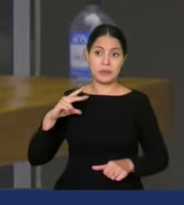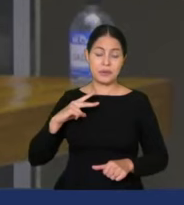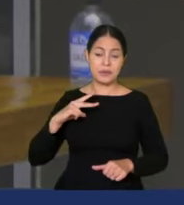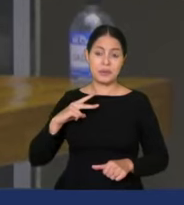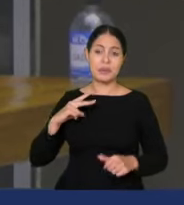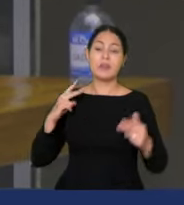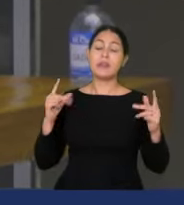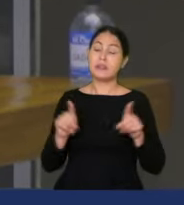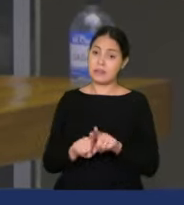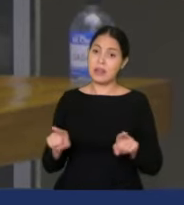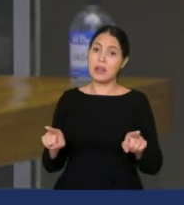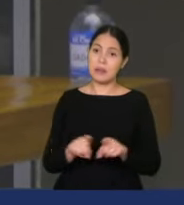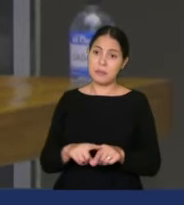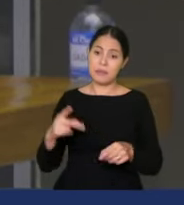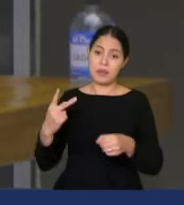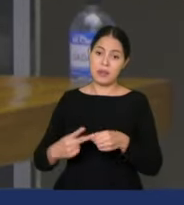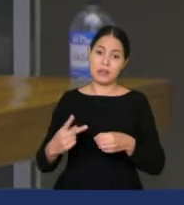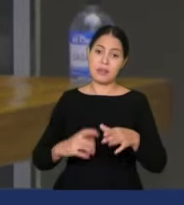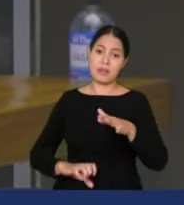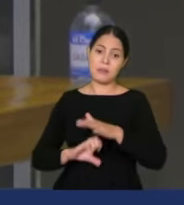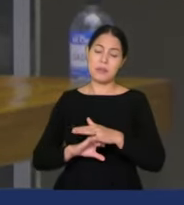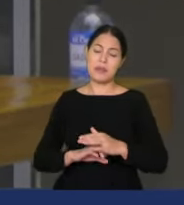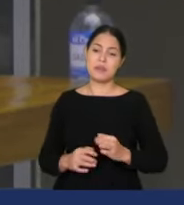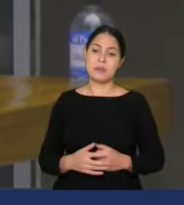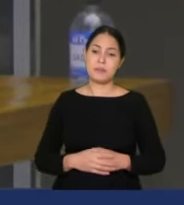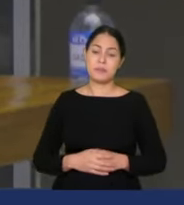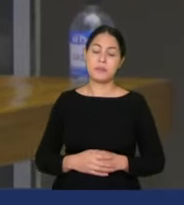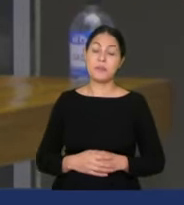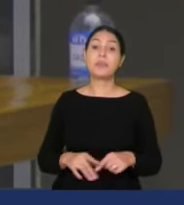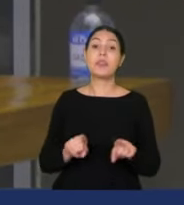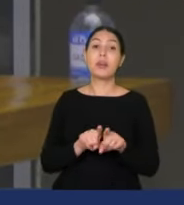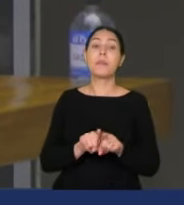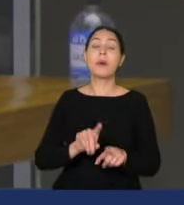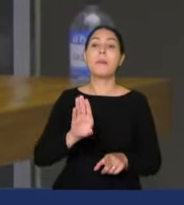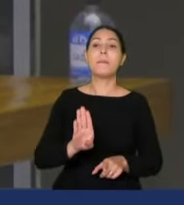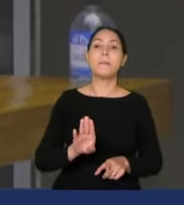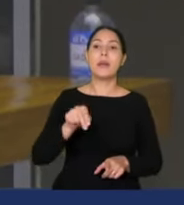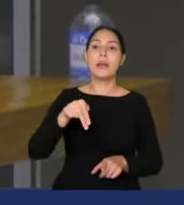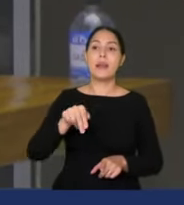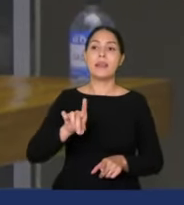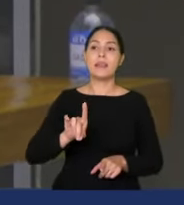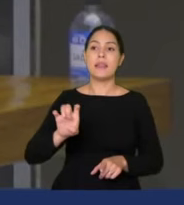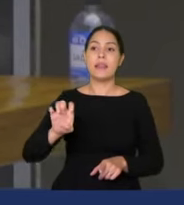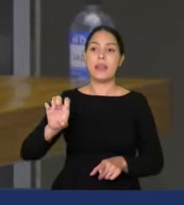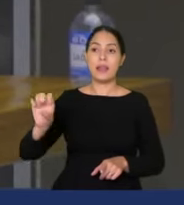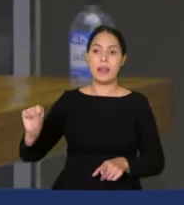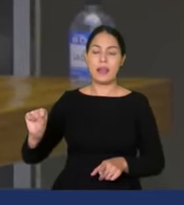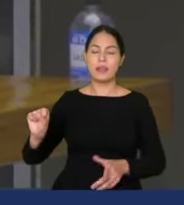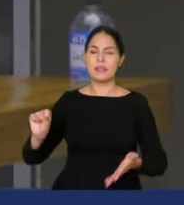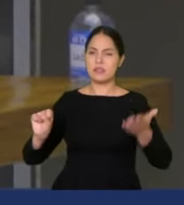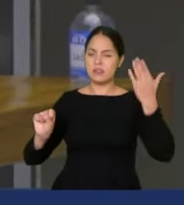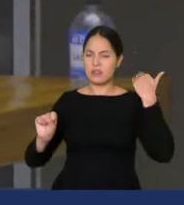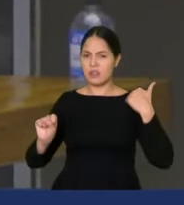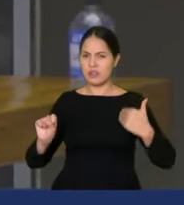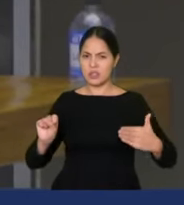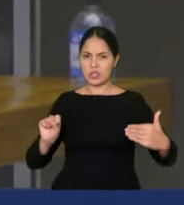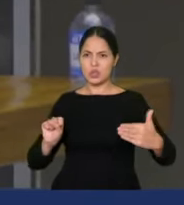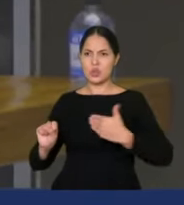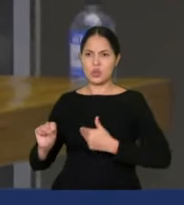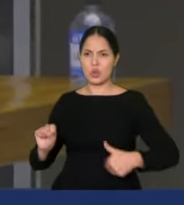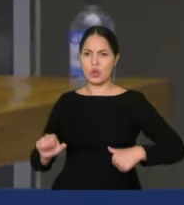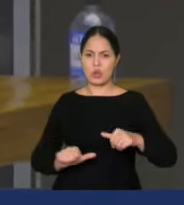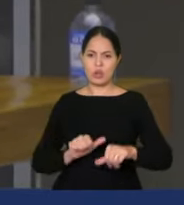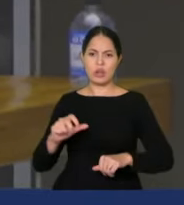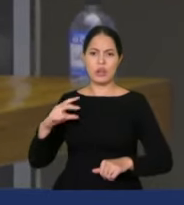Petrobras? O BNDES, que foi o executor dessa privatização até agora, vai vender